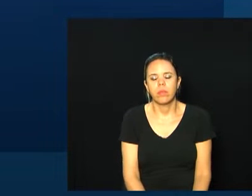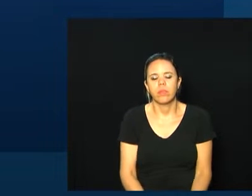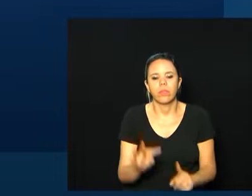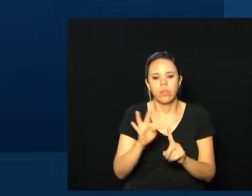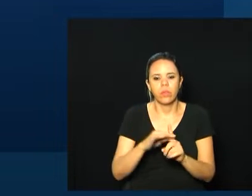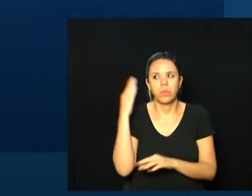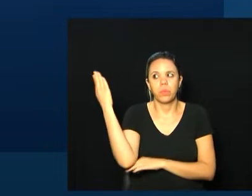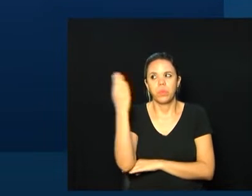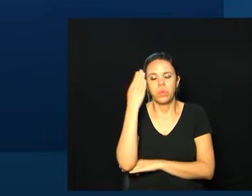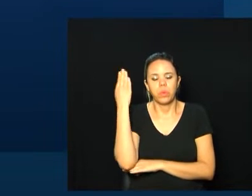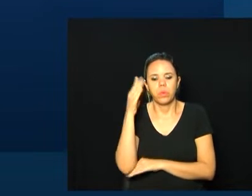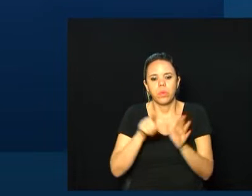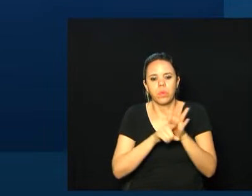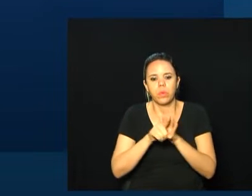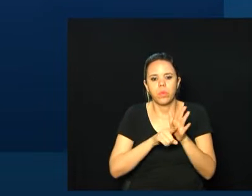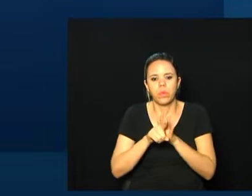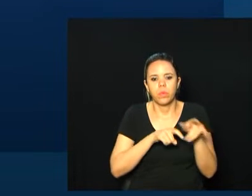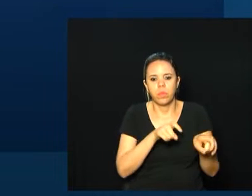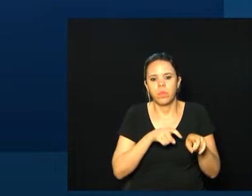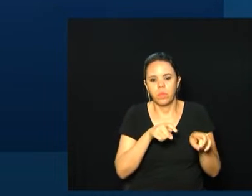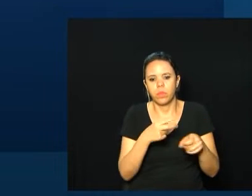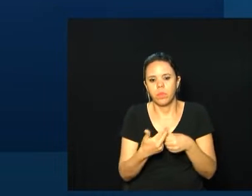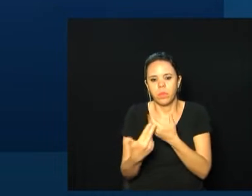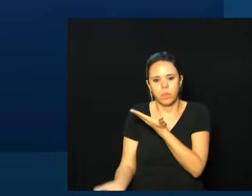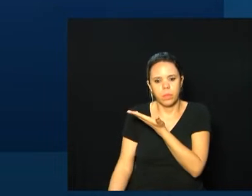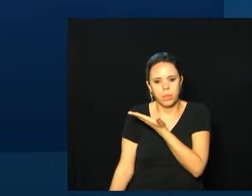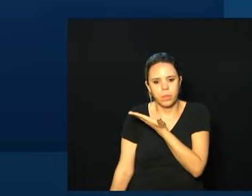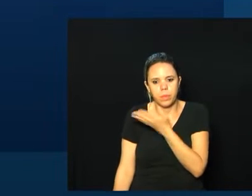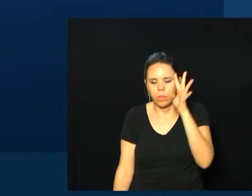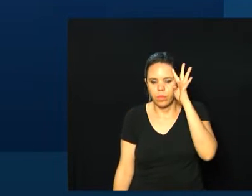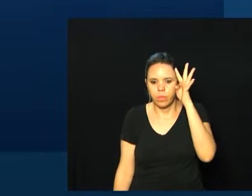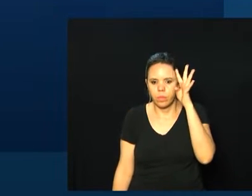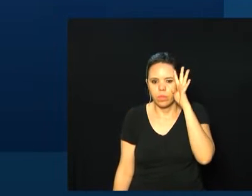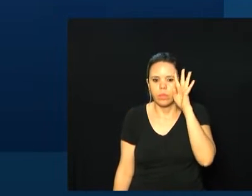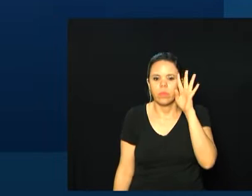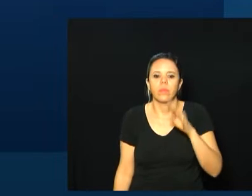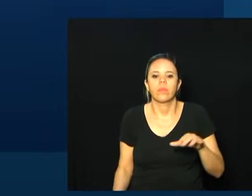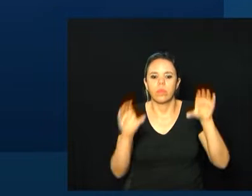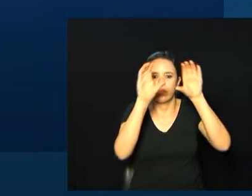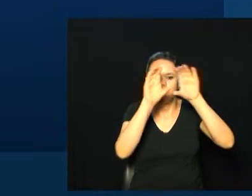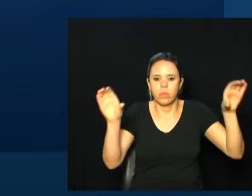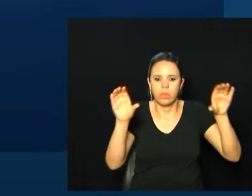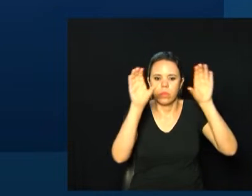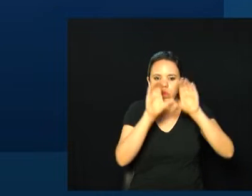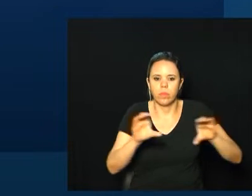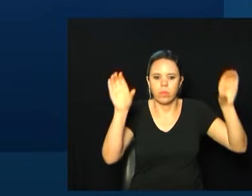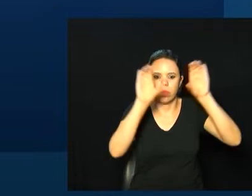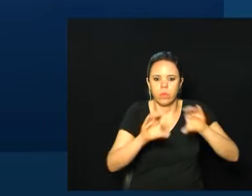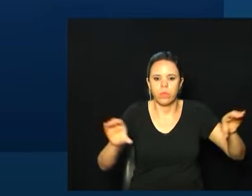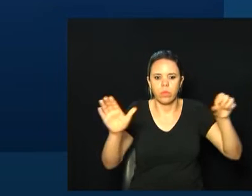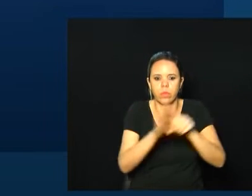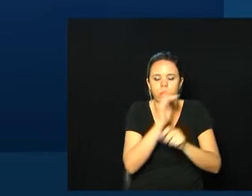Meteorológicas e climáticas aplicadas à agricultura da Unicamp, a quarta-feira deve ser de céu parcialmente nublado.